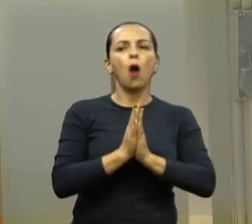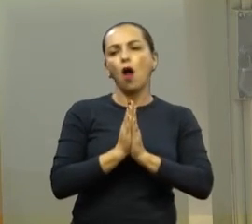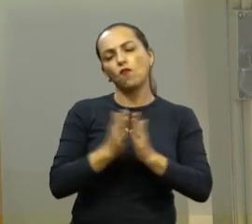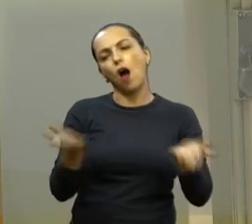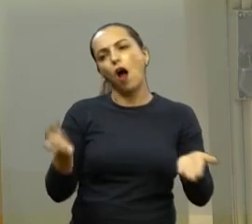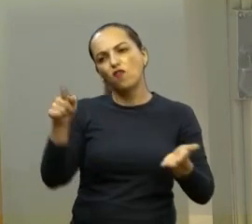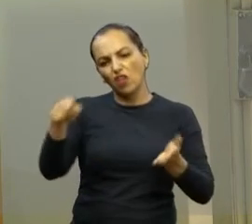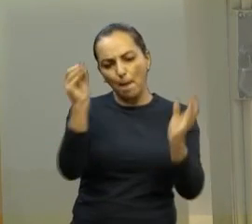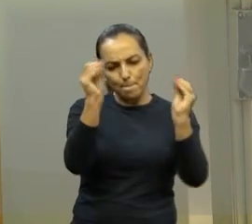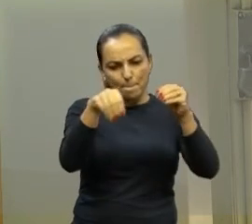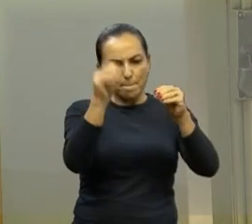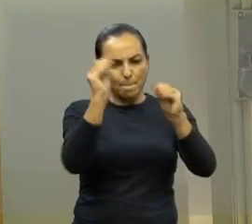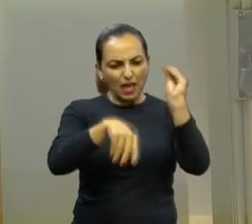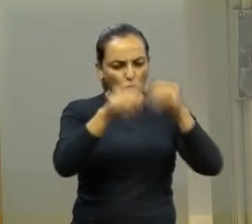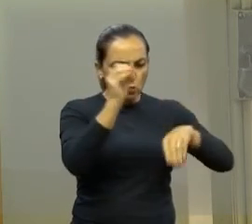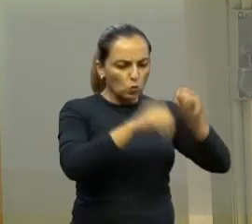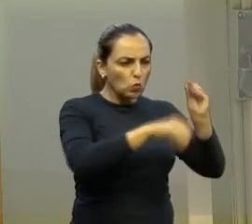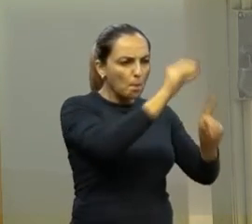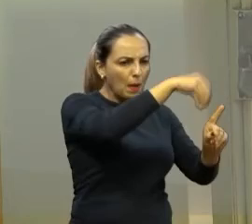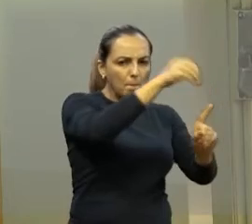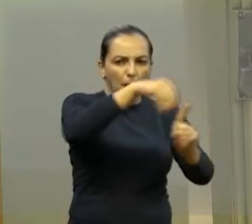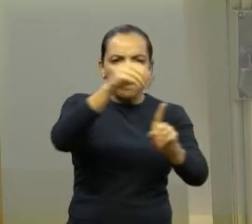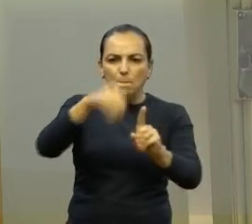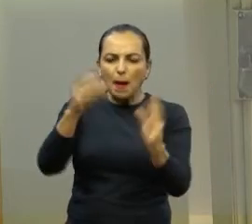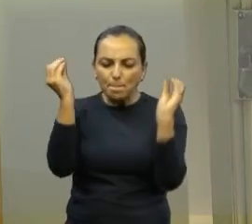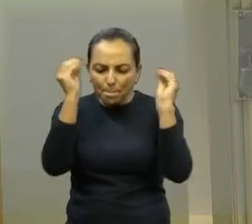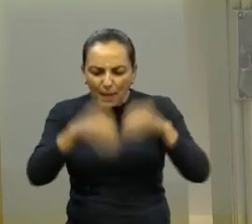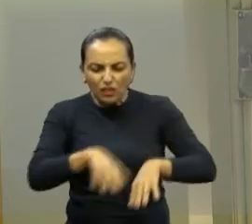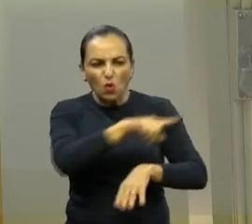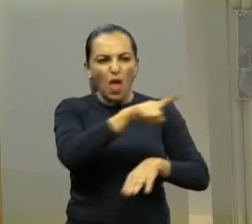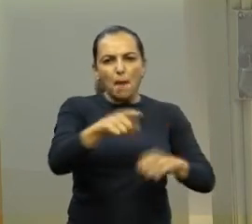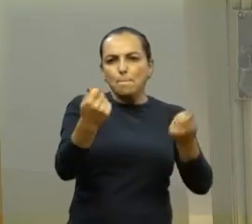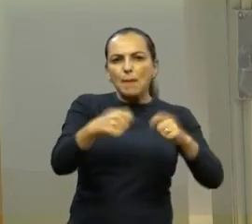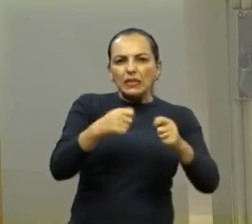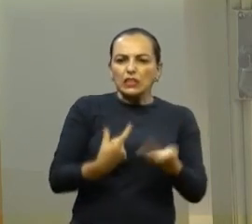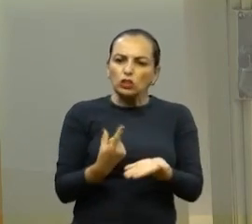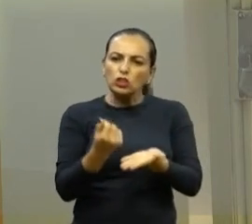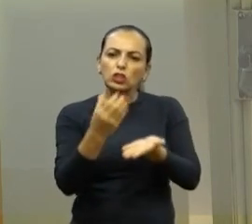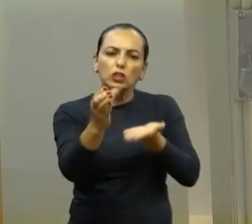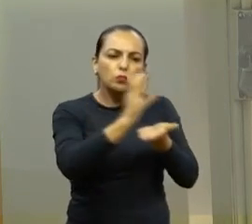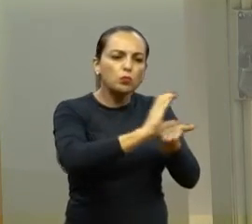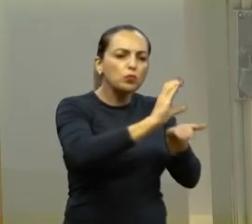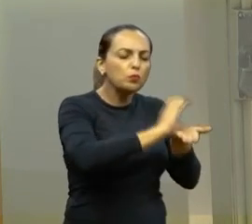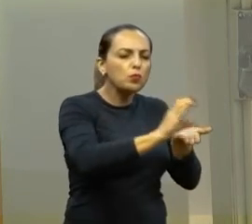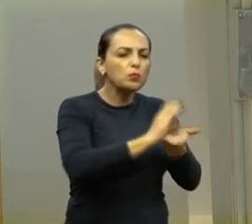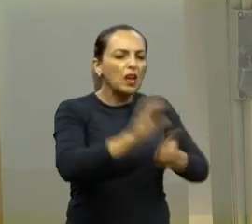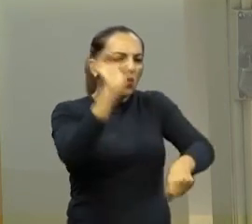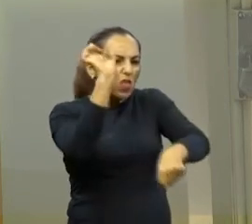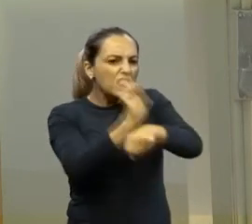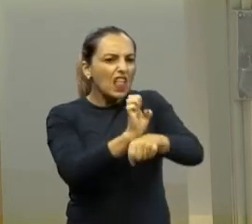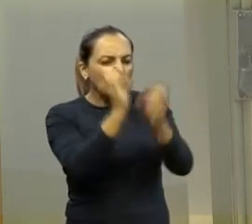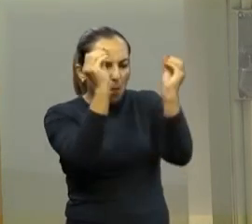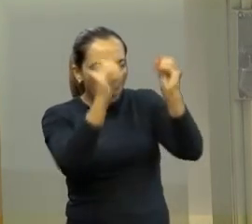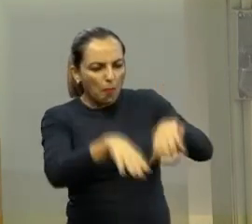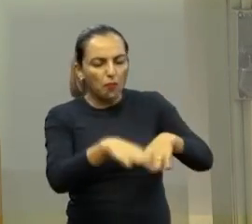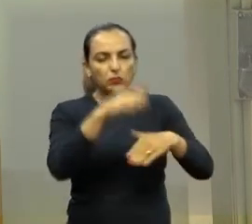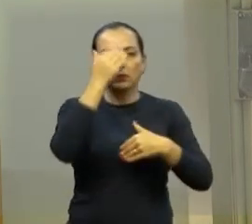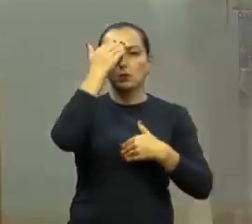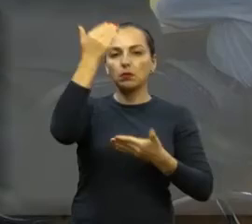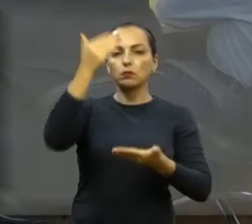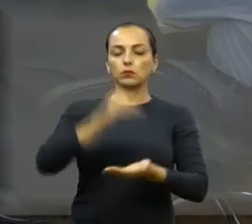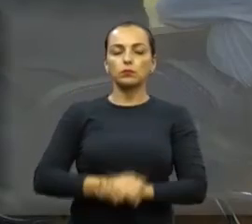Deus você está prejudicando os vulneráveis aqui Gente Pobre pessoas que precisam dessas verbas que foram lesadas pelo Estado Muito obrigado a